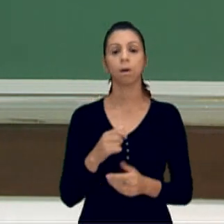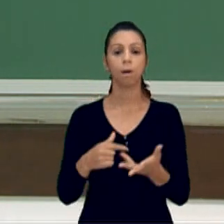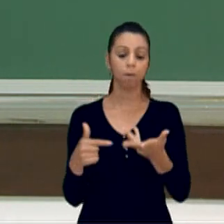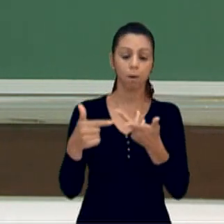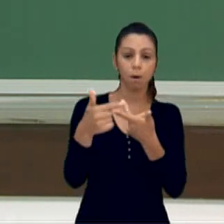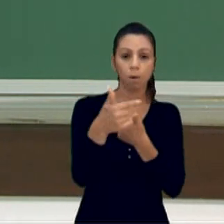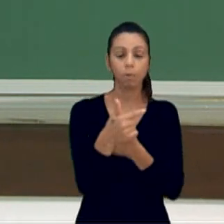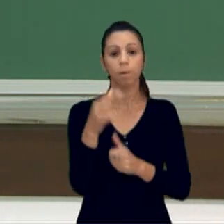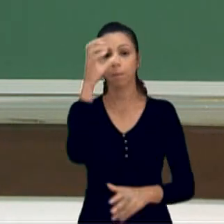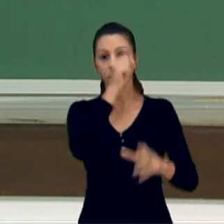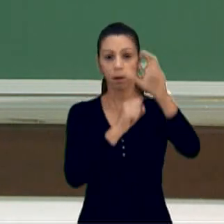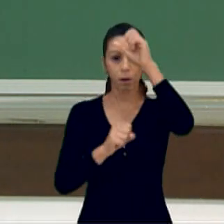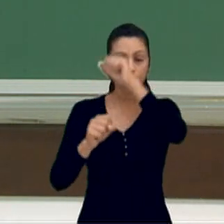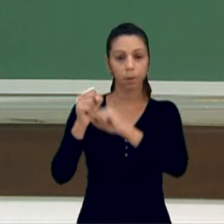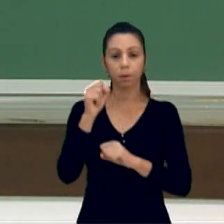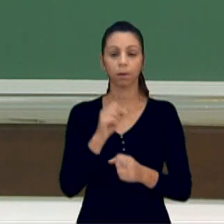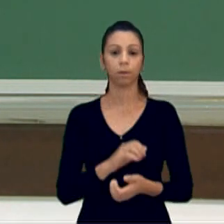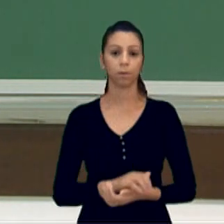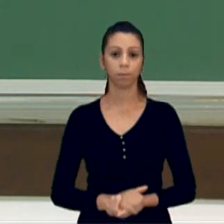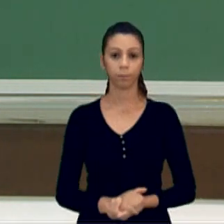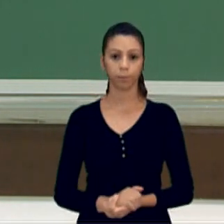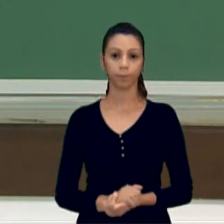gente ir aprendendo aos poucos.